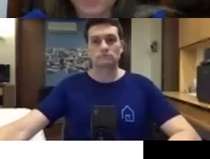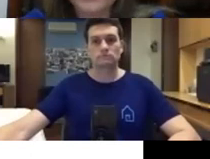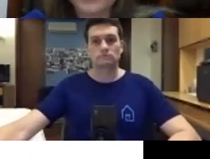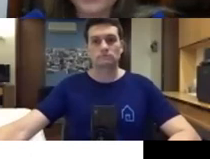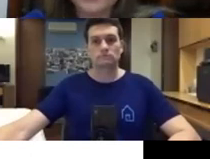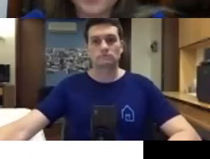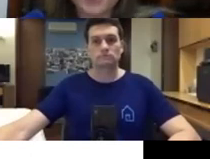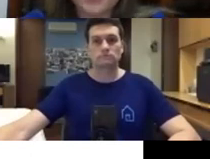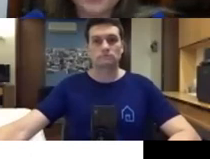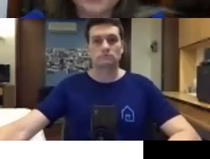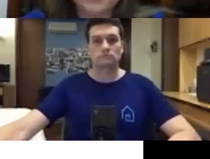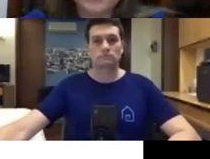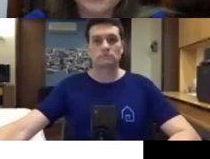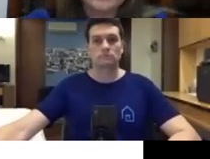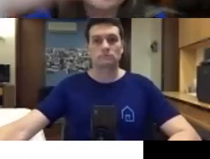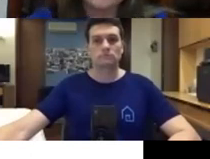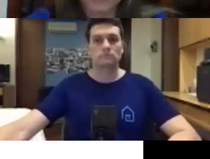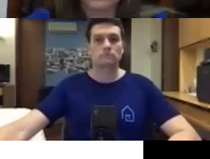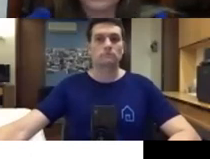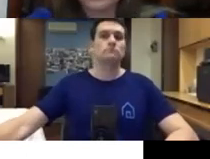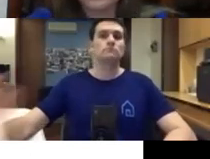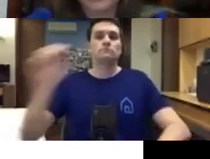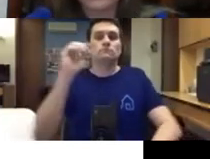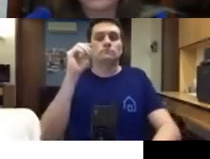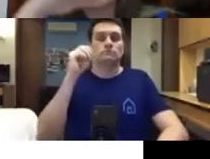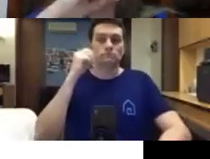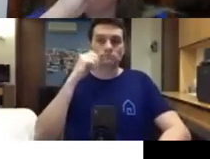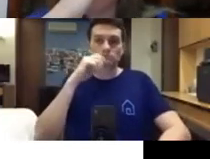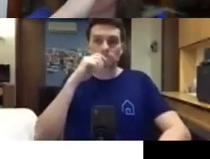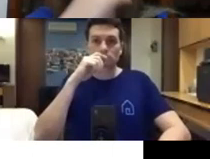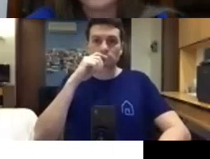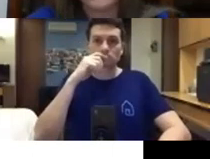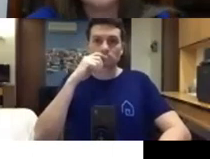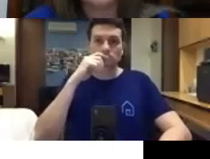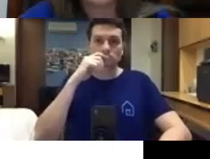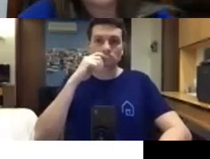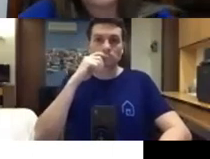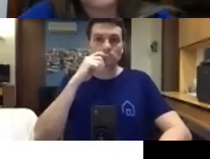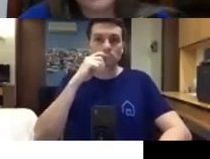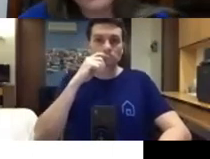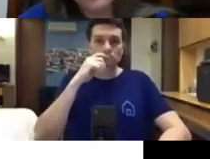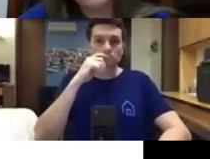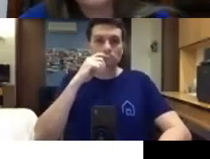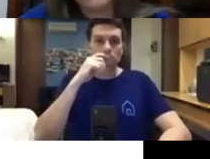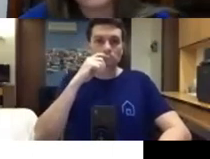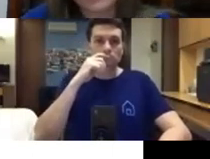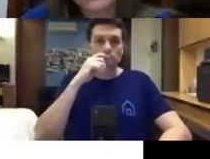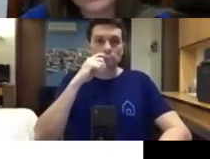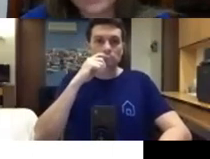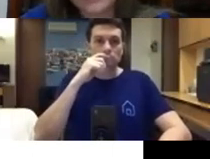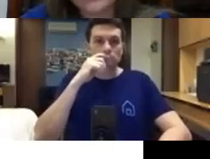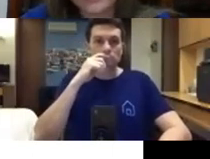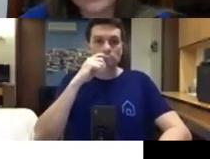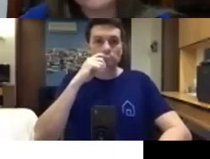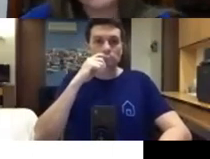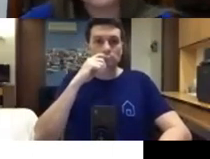coletar amostras de diferentes alturas, diferentes comprimentos ali, e observar o que está